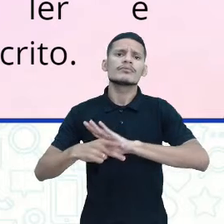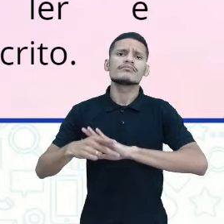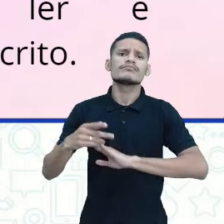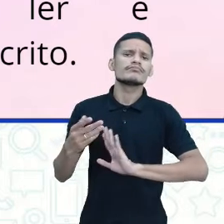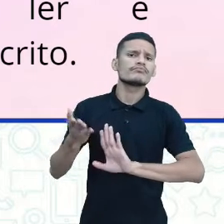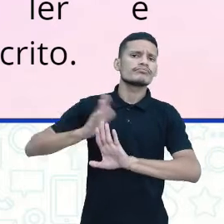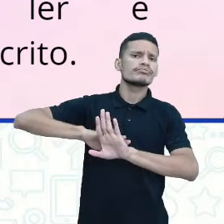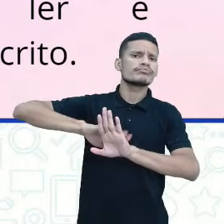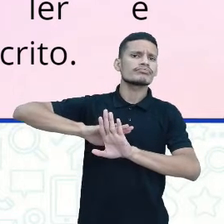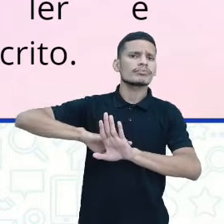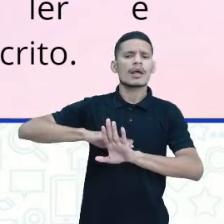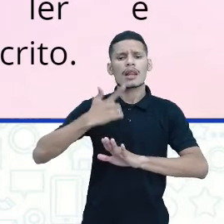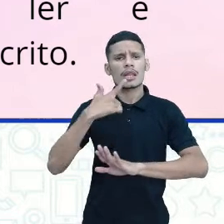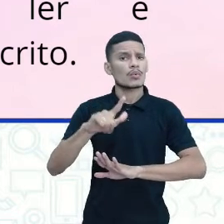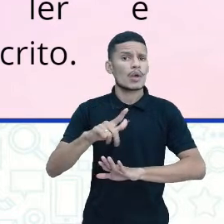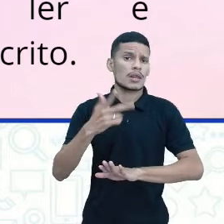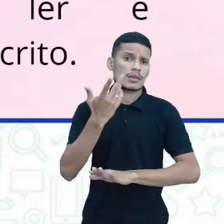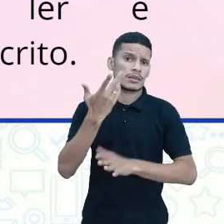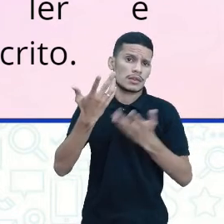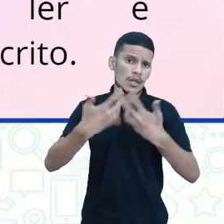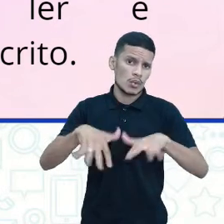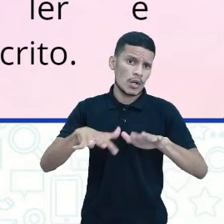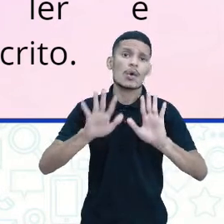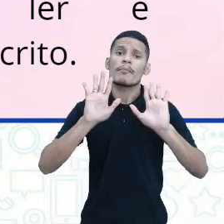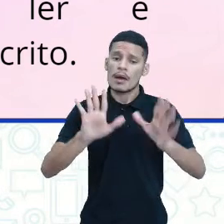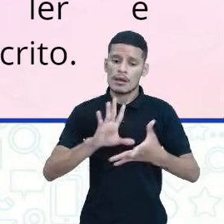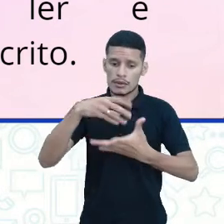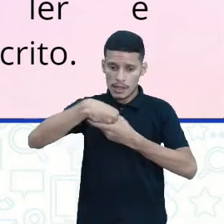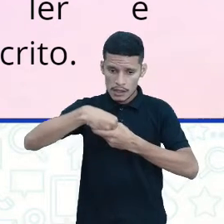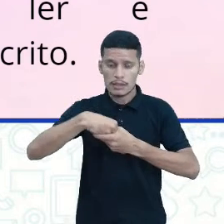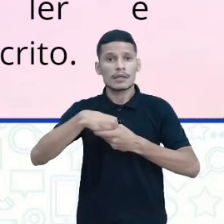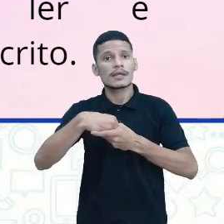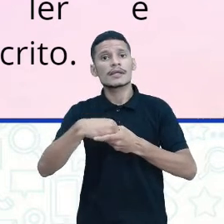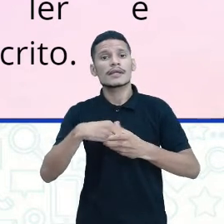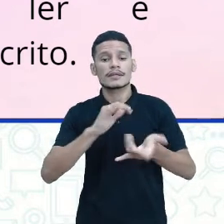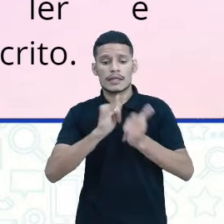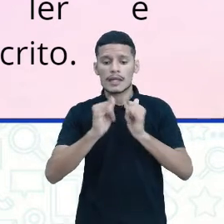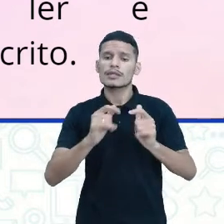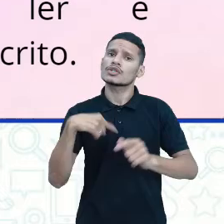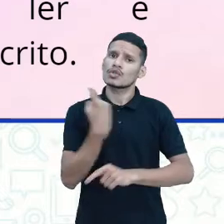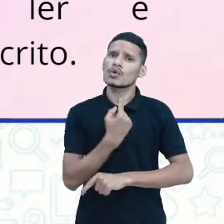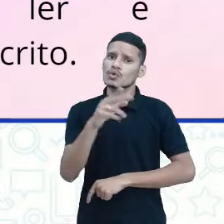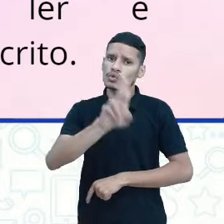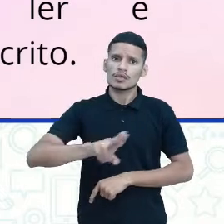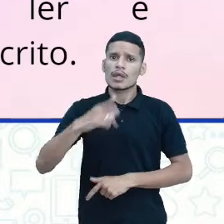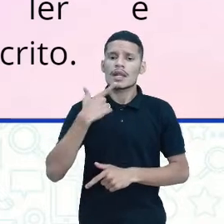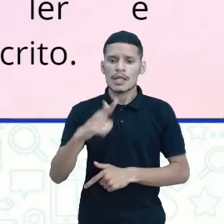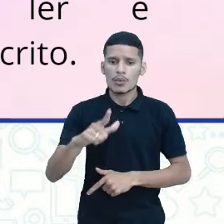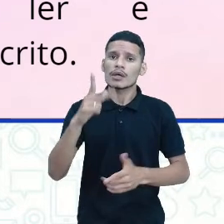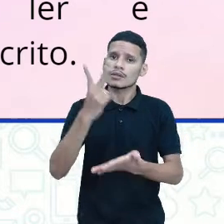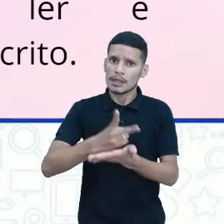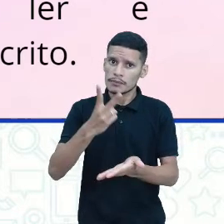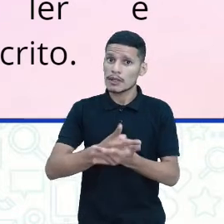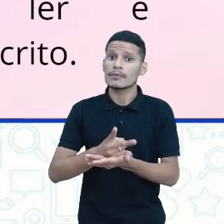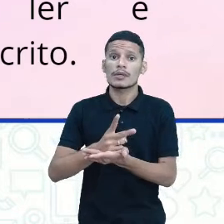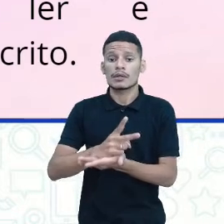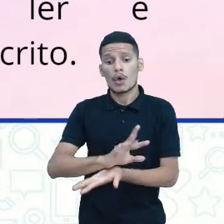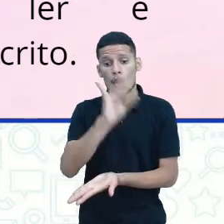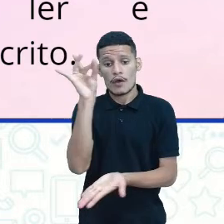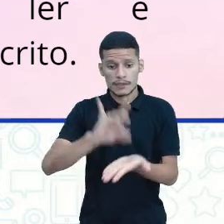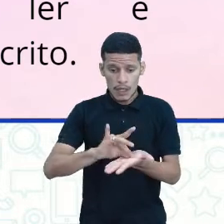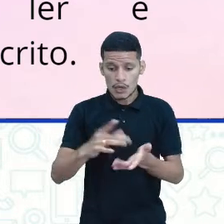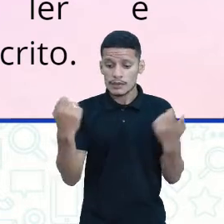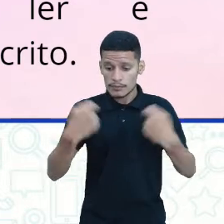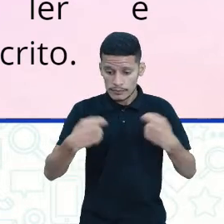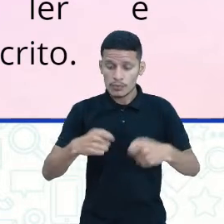natural. Portanto, na internet estamos sempre usando a língua. A ortografia oficial é necessária